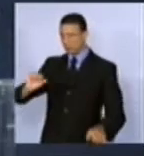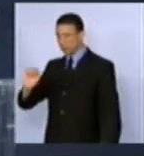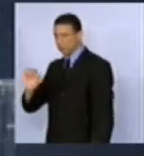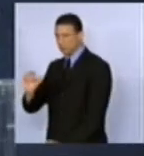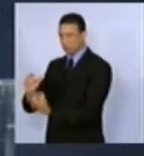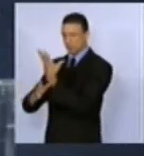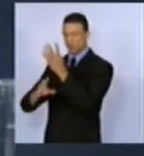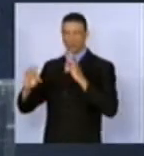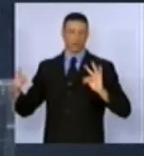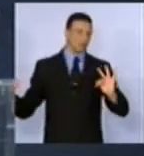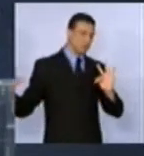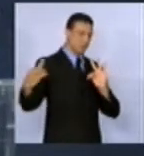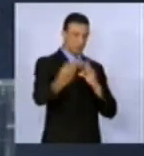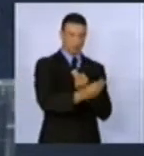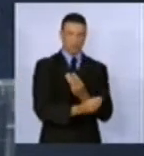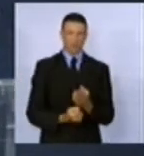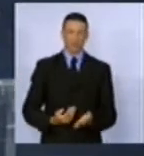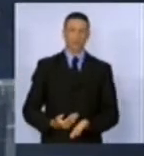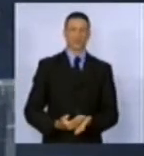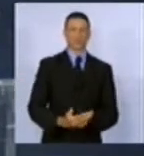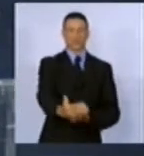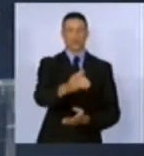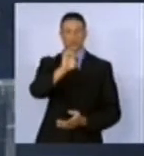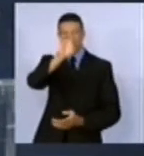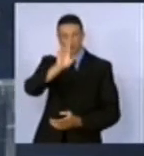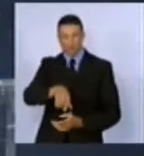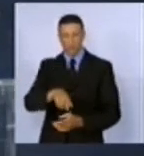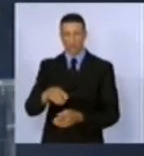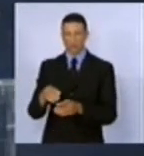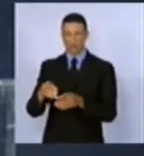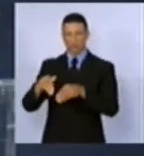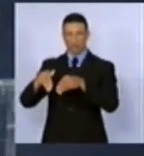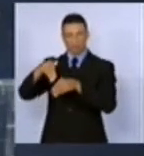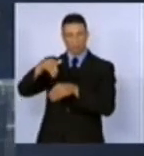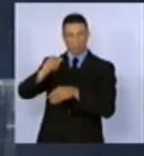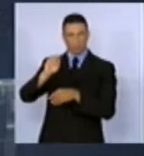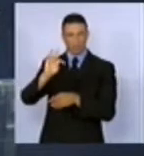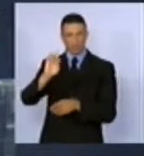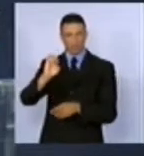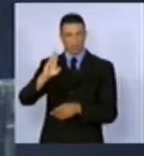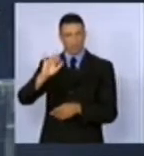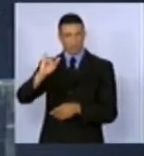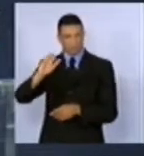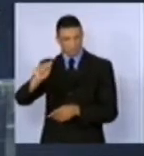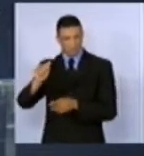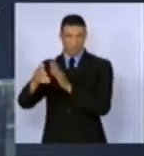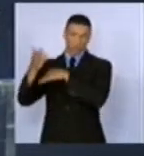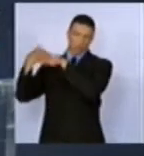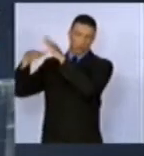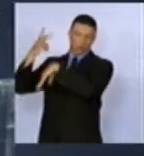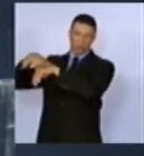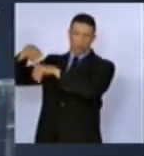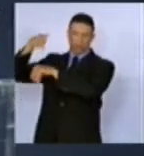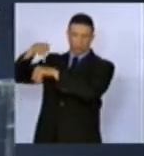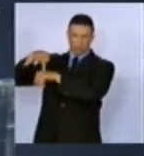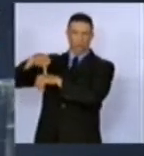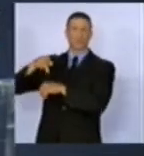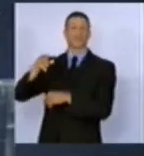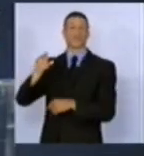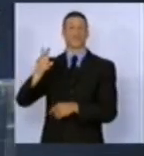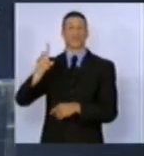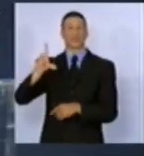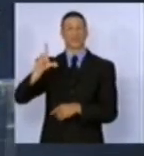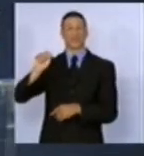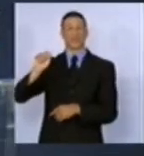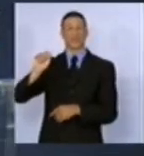a versão popular do princípio da Conservação da matéria enunciado por Antoine Lavoisier fundo as